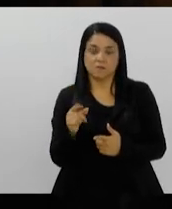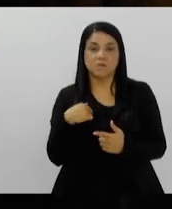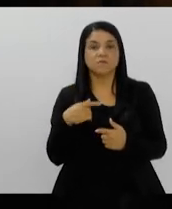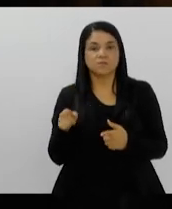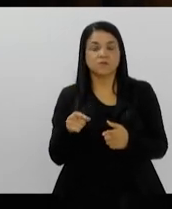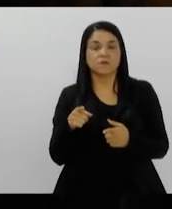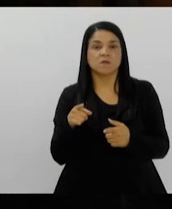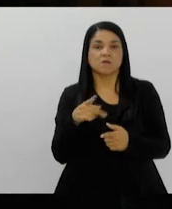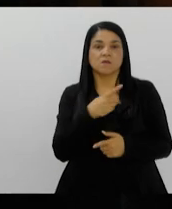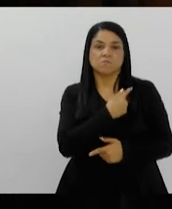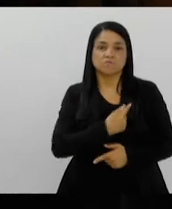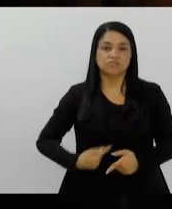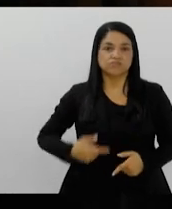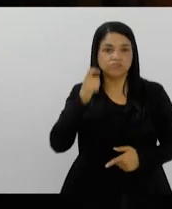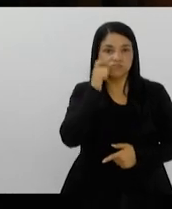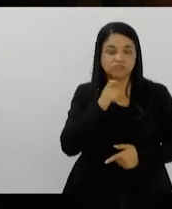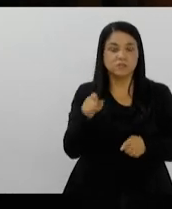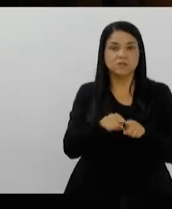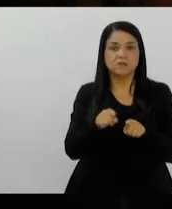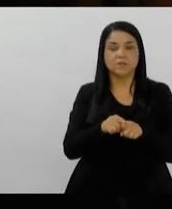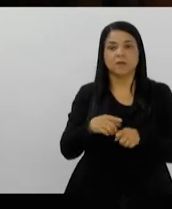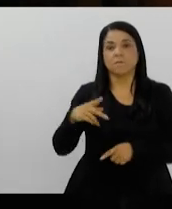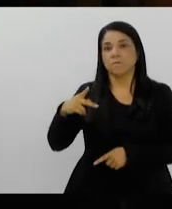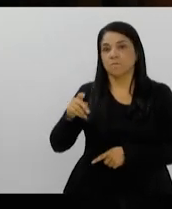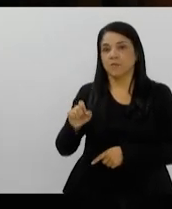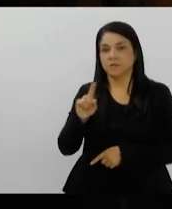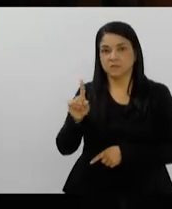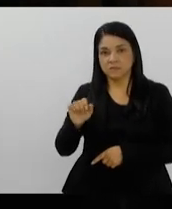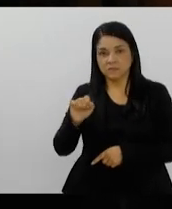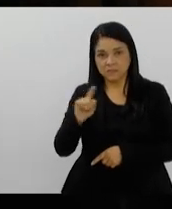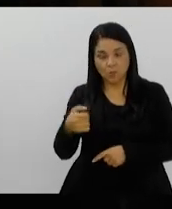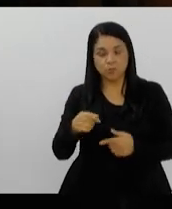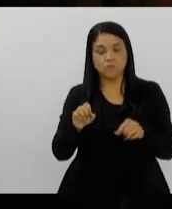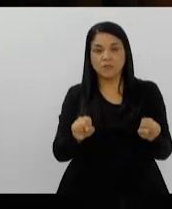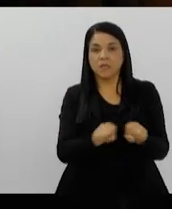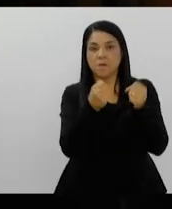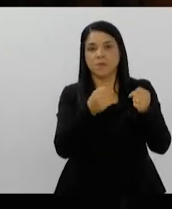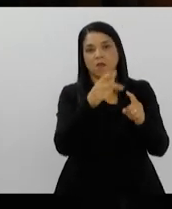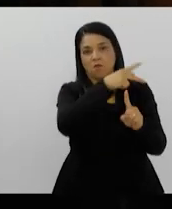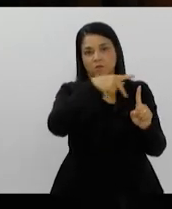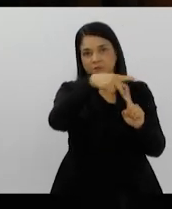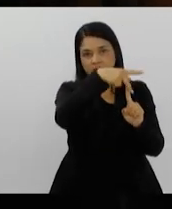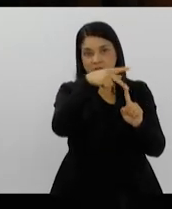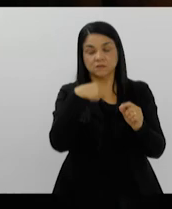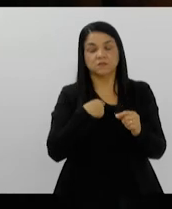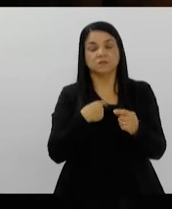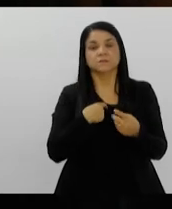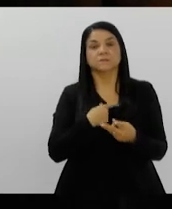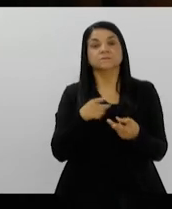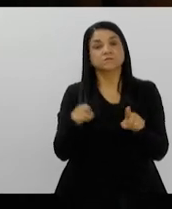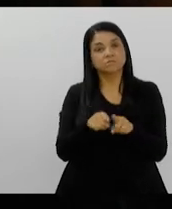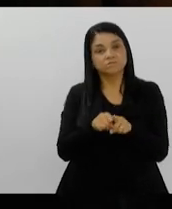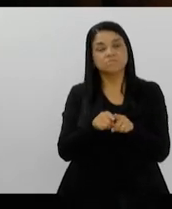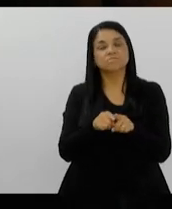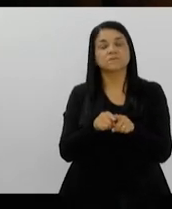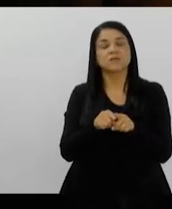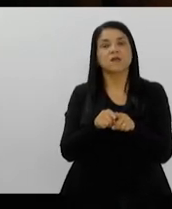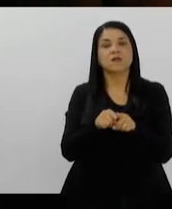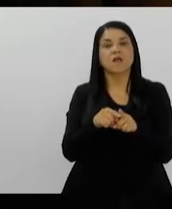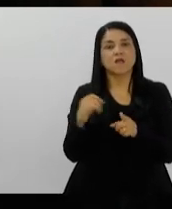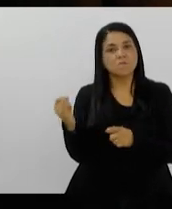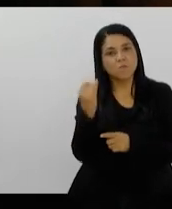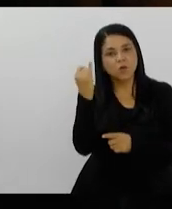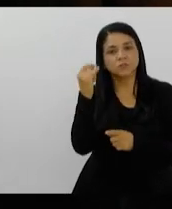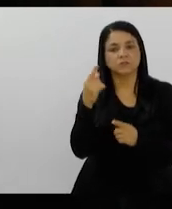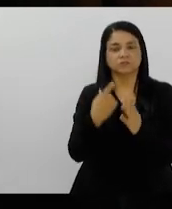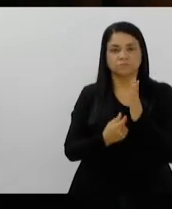as condições para a quebradeira do Rio Previdência. Então, por fim, eu destaco que, mais uma vez, é uma peça